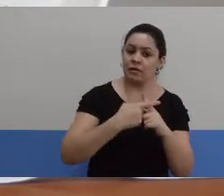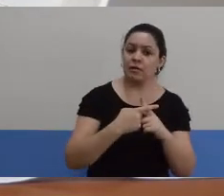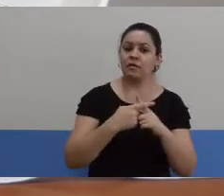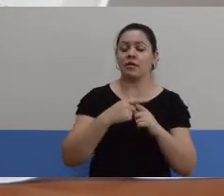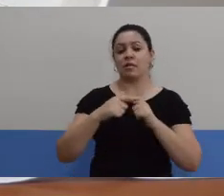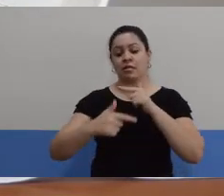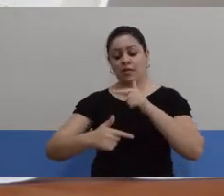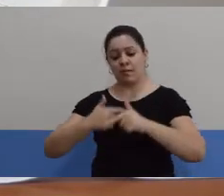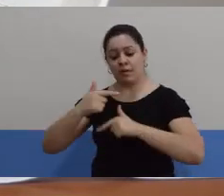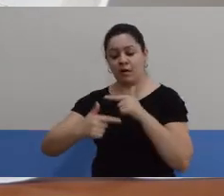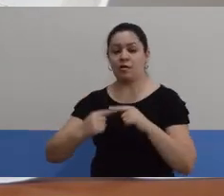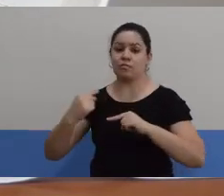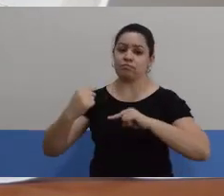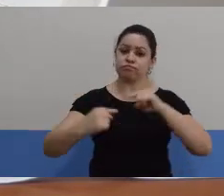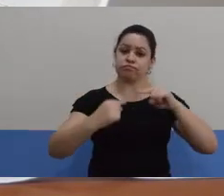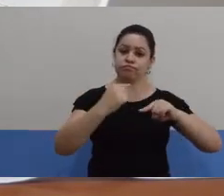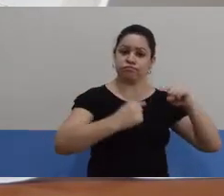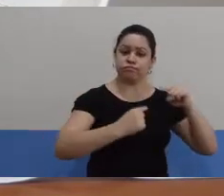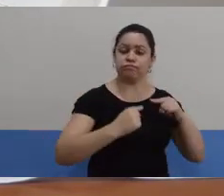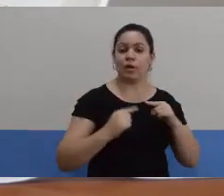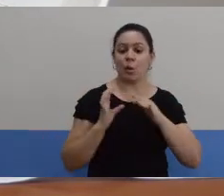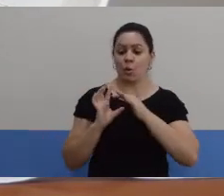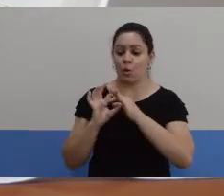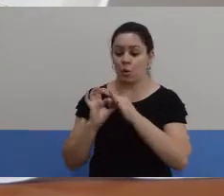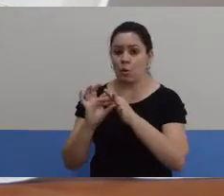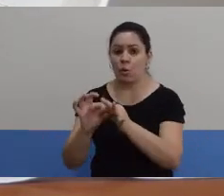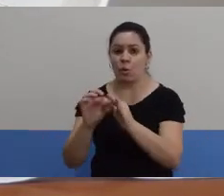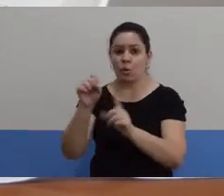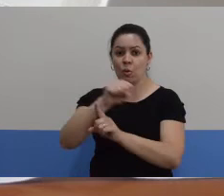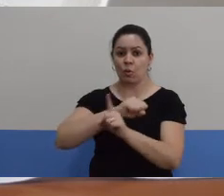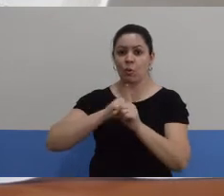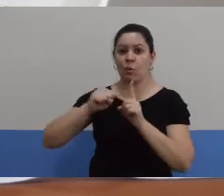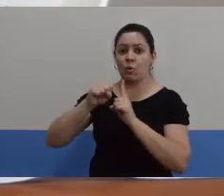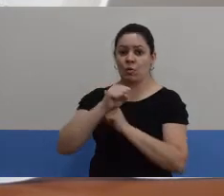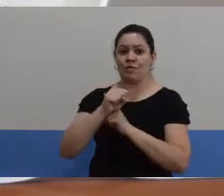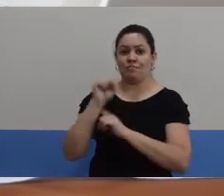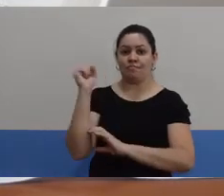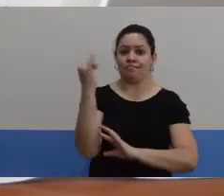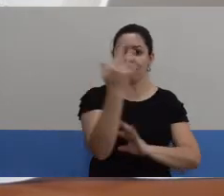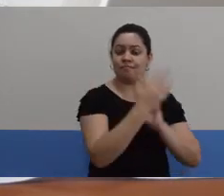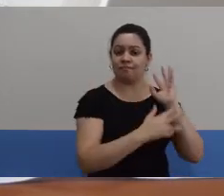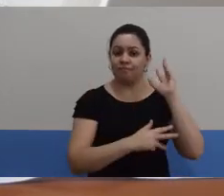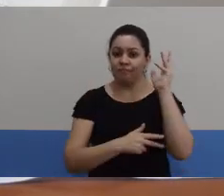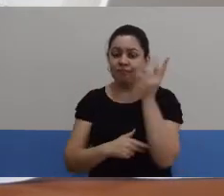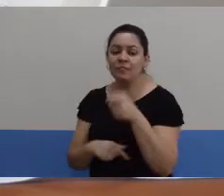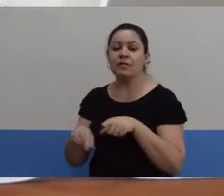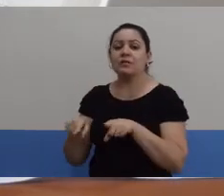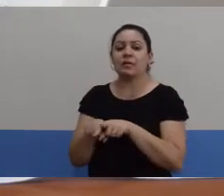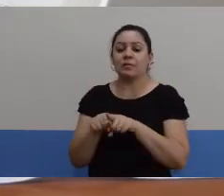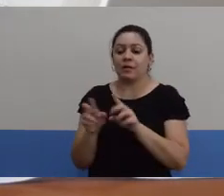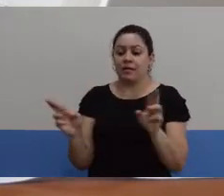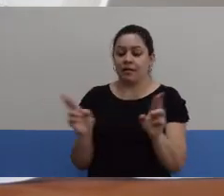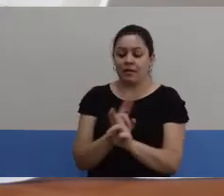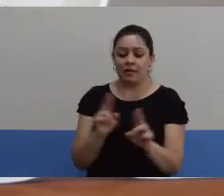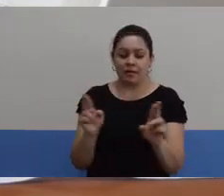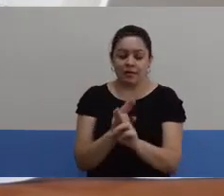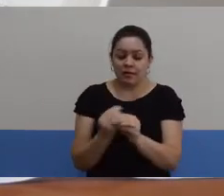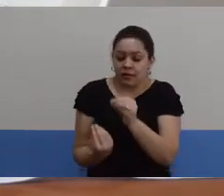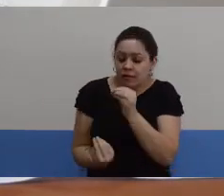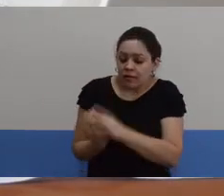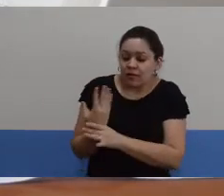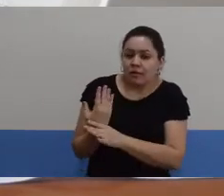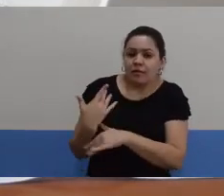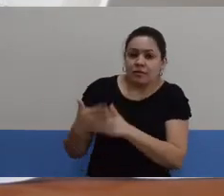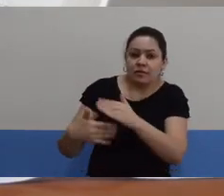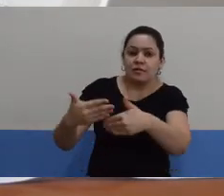política, contexto social, ecológico, a relação com a criação. Desde Laudato Si,